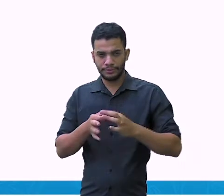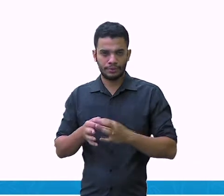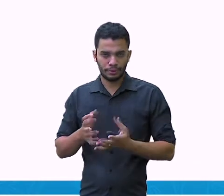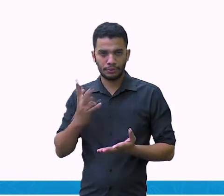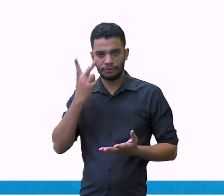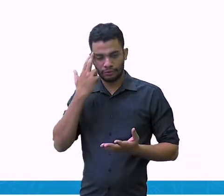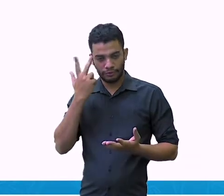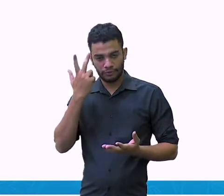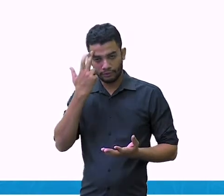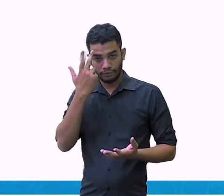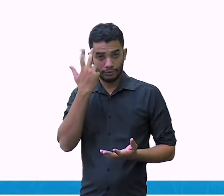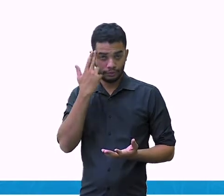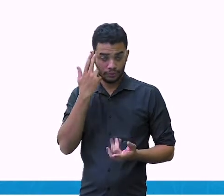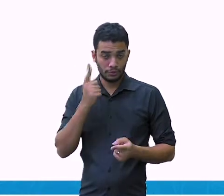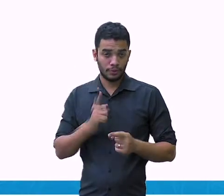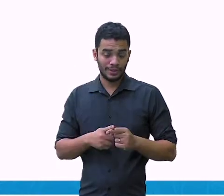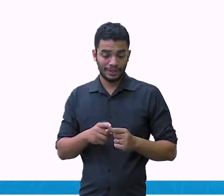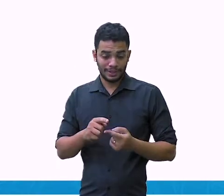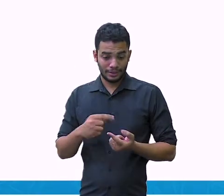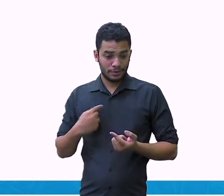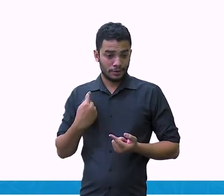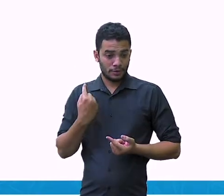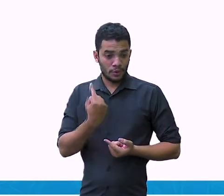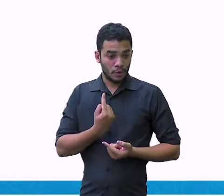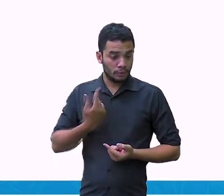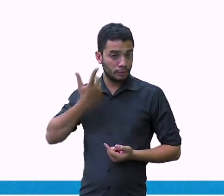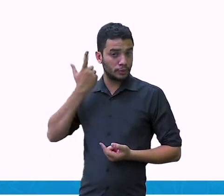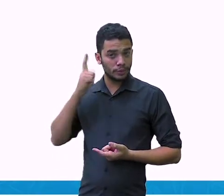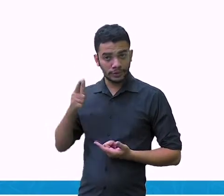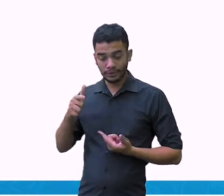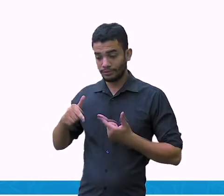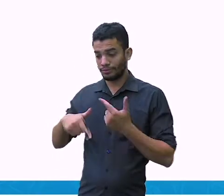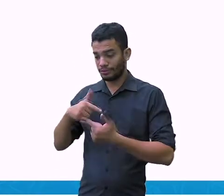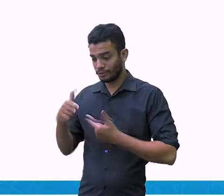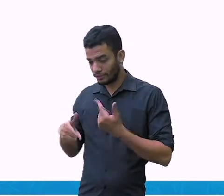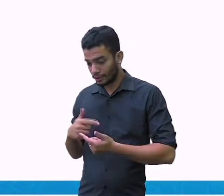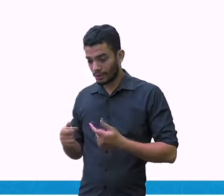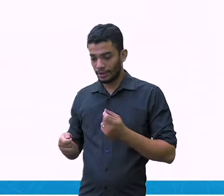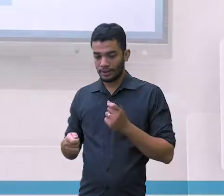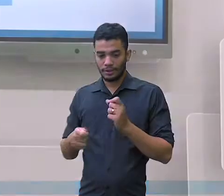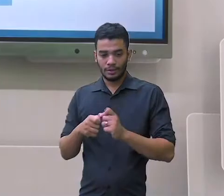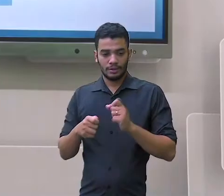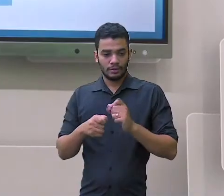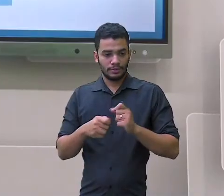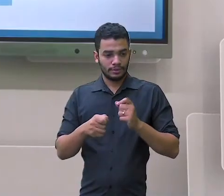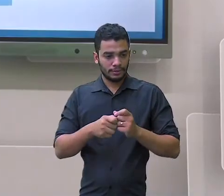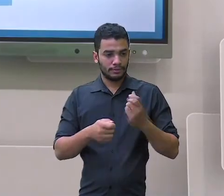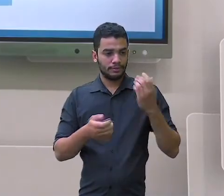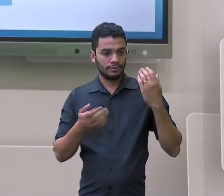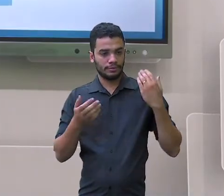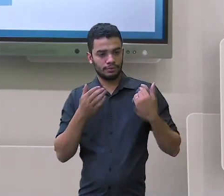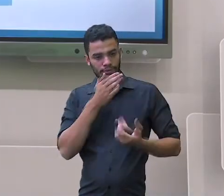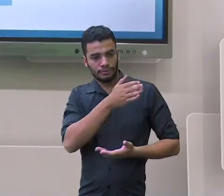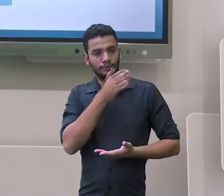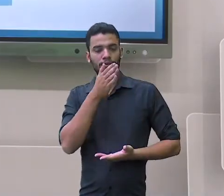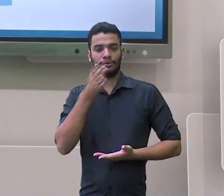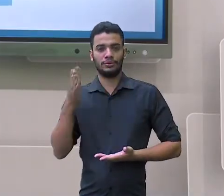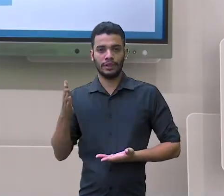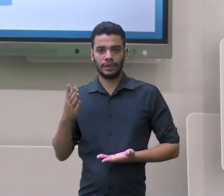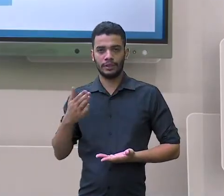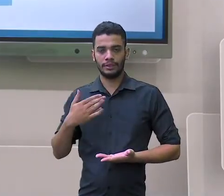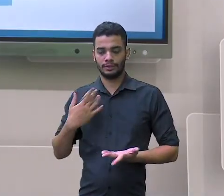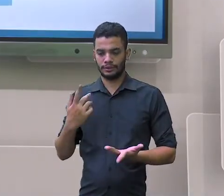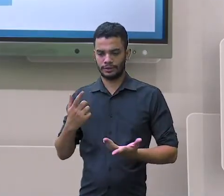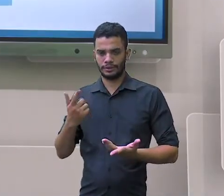O funcionamento do nosso organismo é porque esses níveis, essas partes, funcionam de